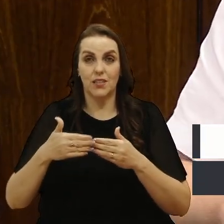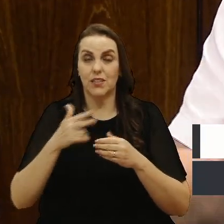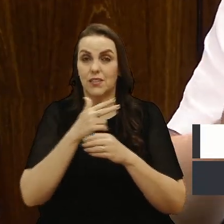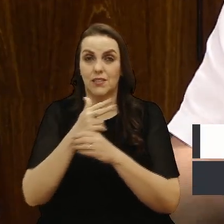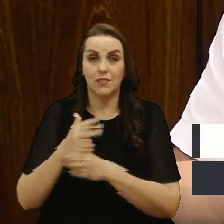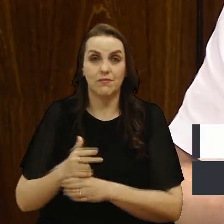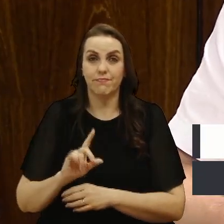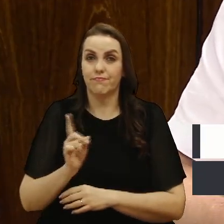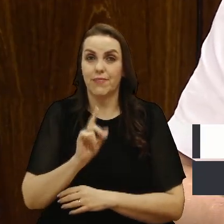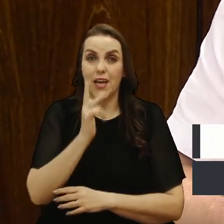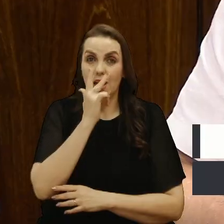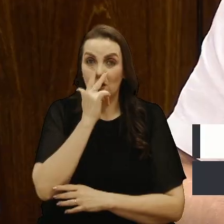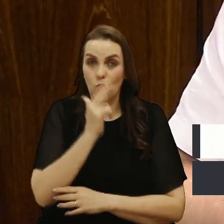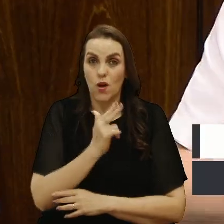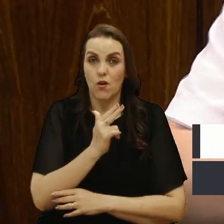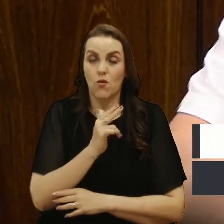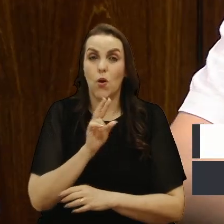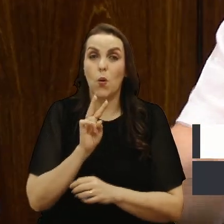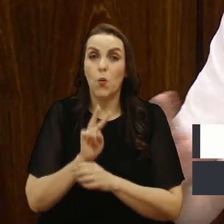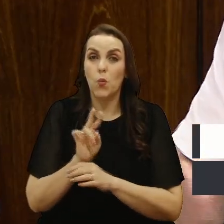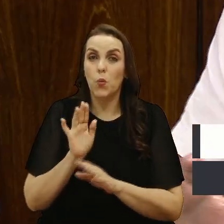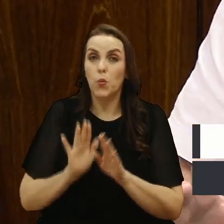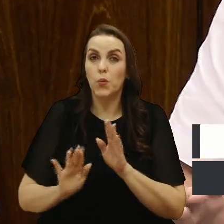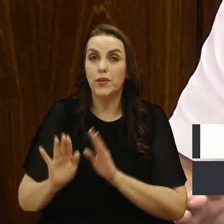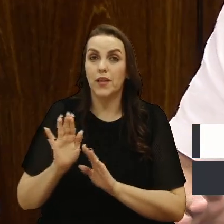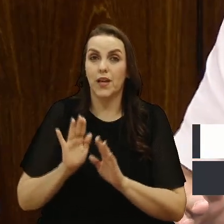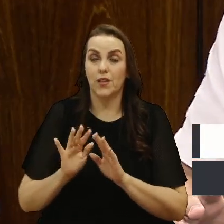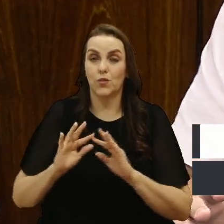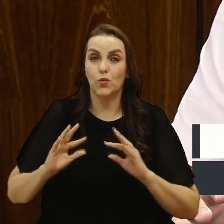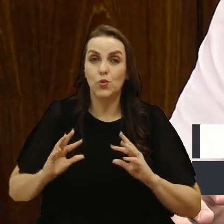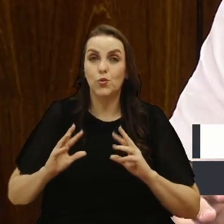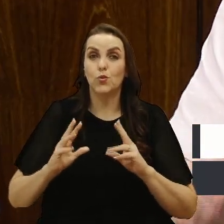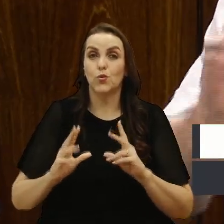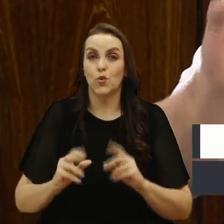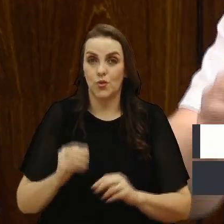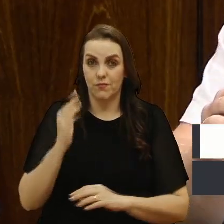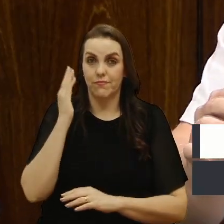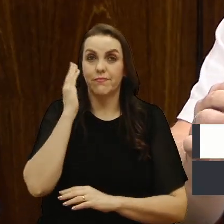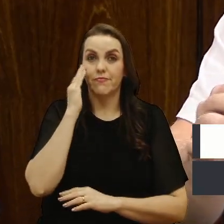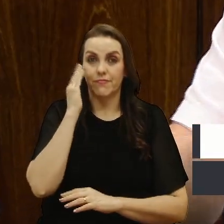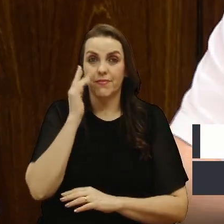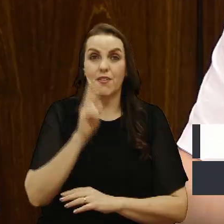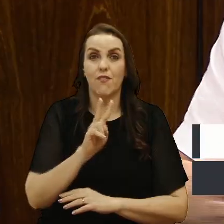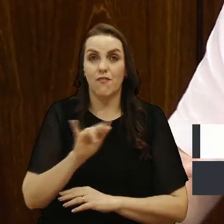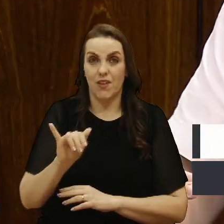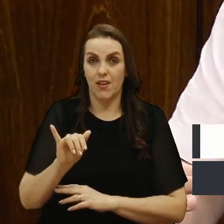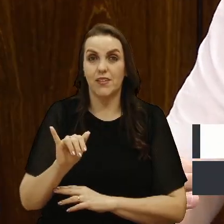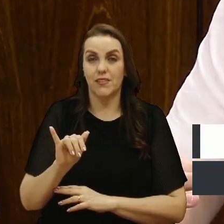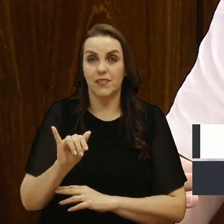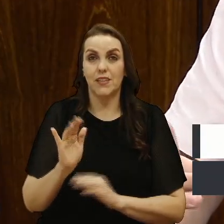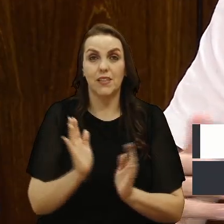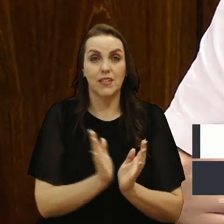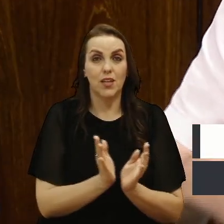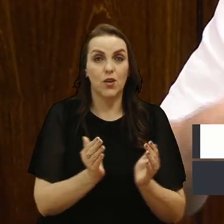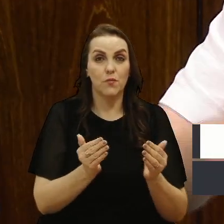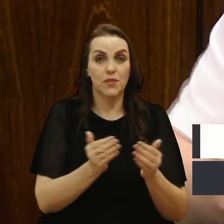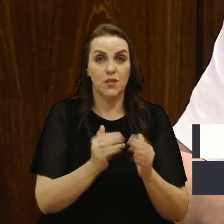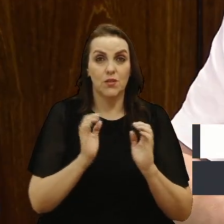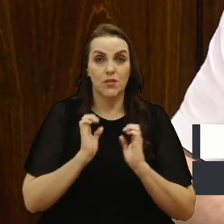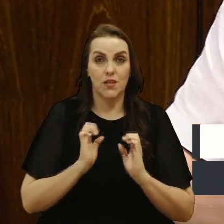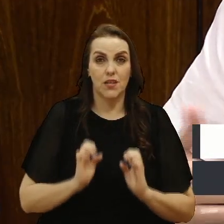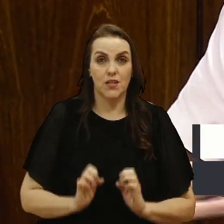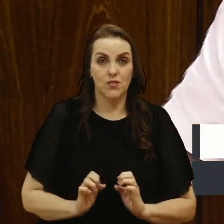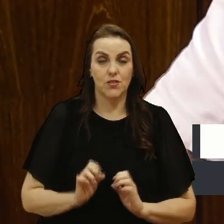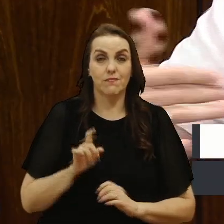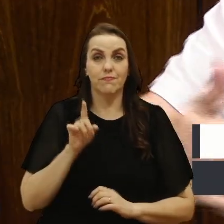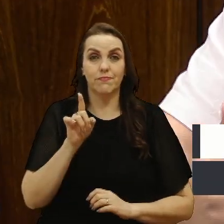o senhor tomasse cuidado. Porque todos nós sabíamos onde isso ia acabar. E onde vai acabar. Na comissão de ética. O senhor